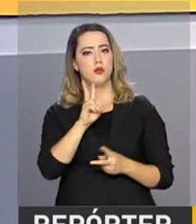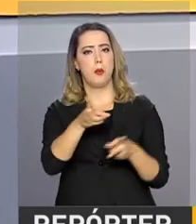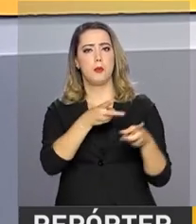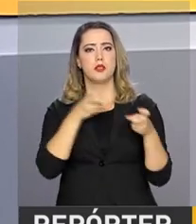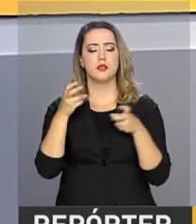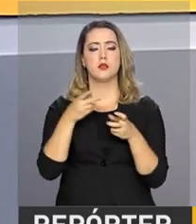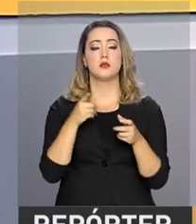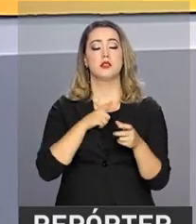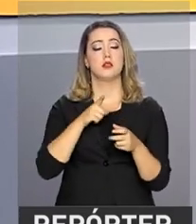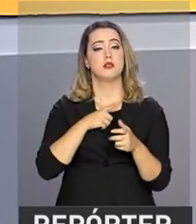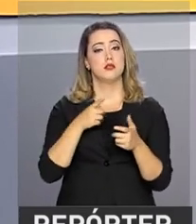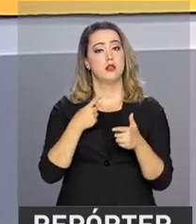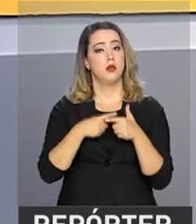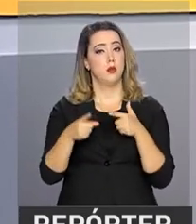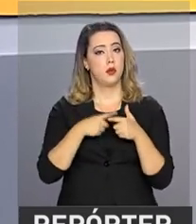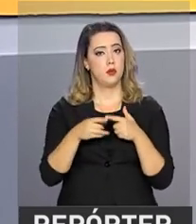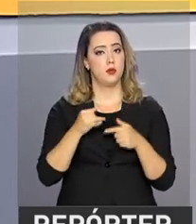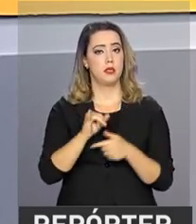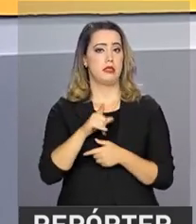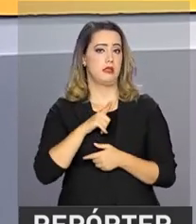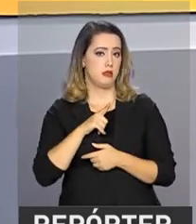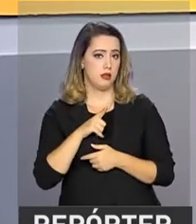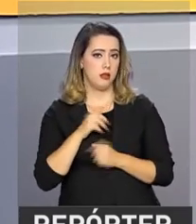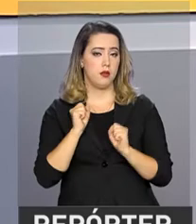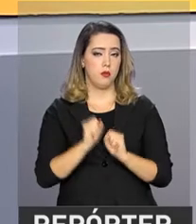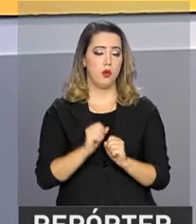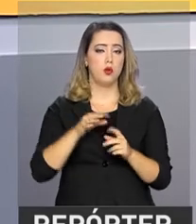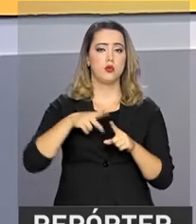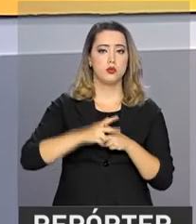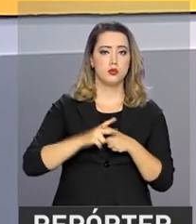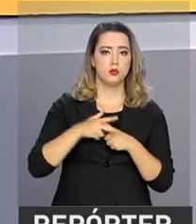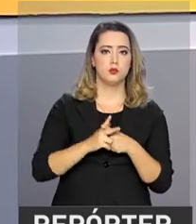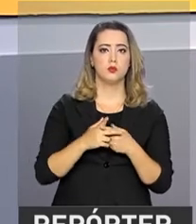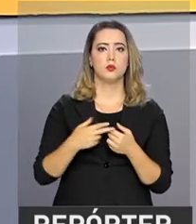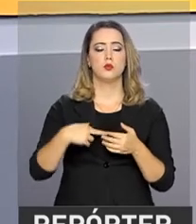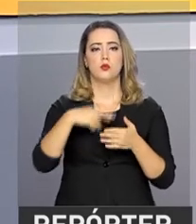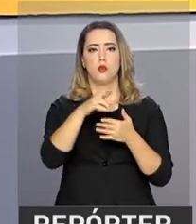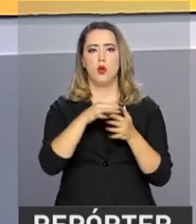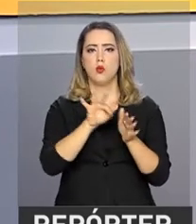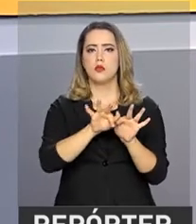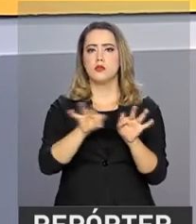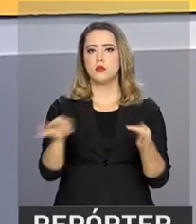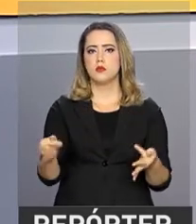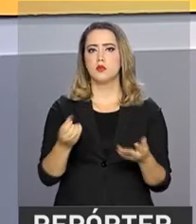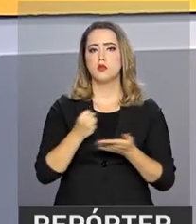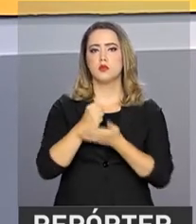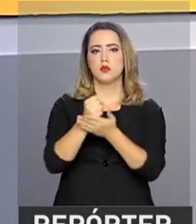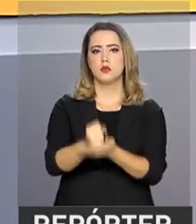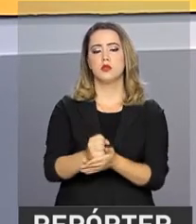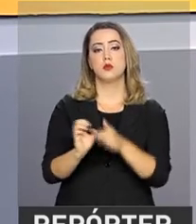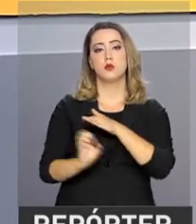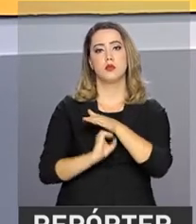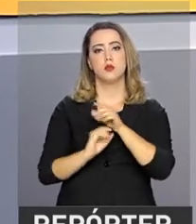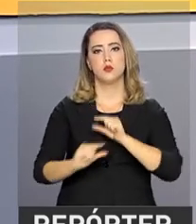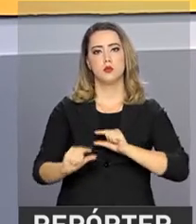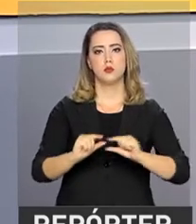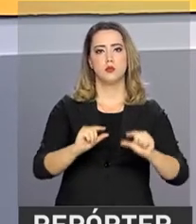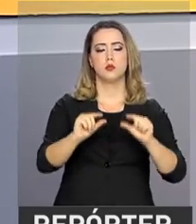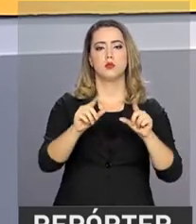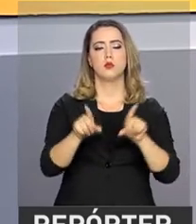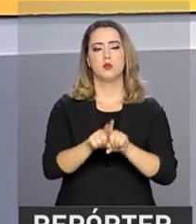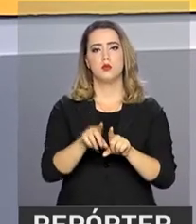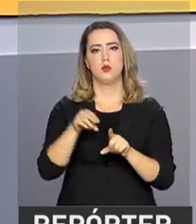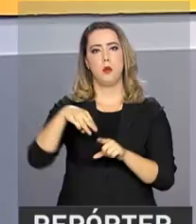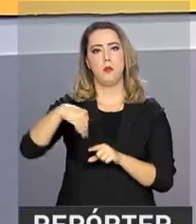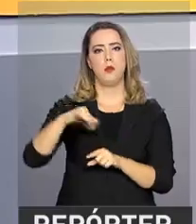pendências caso existam é possível fazer a correção o regime simplificado é destinado a micro e empresas de